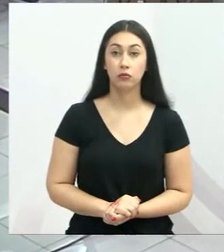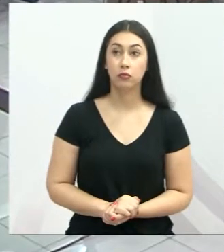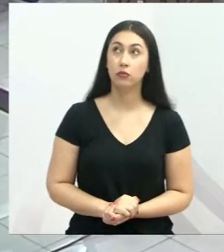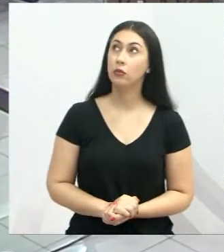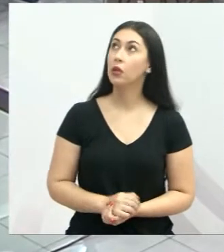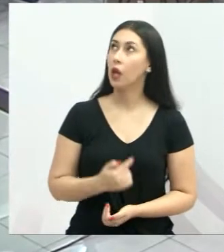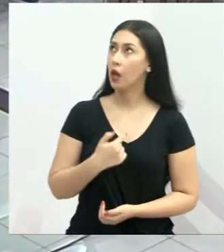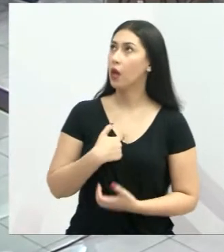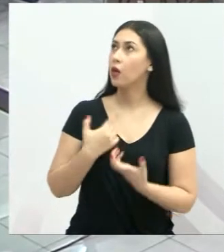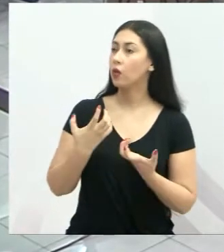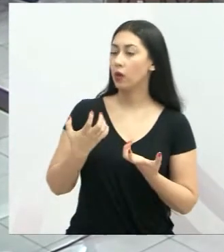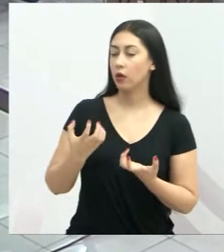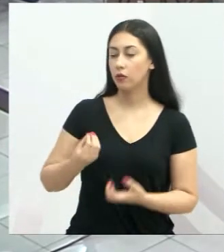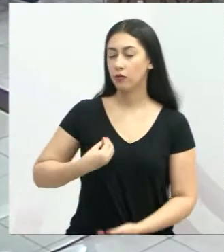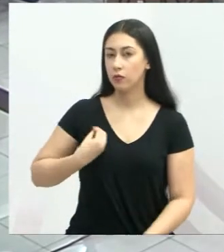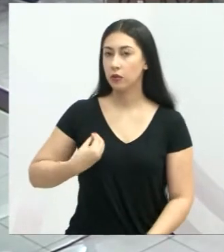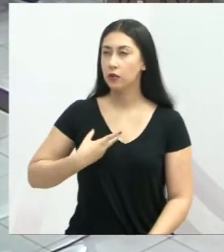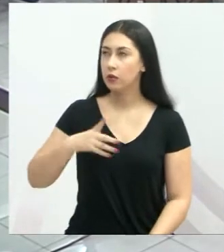habitação.